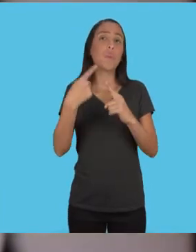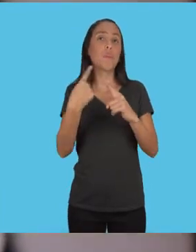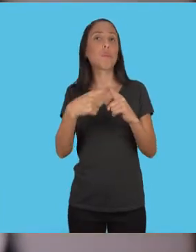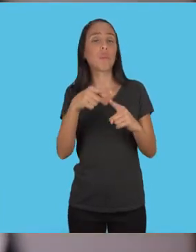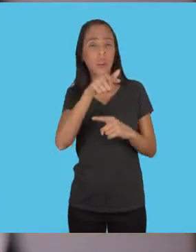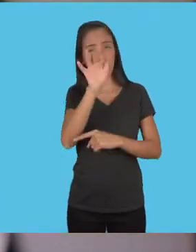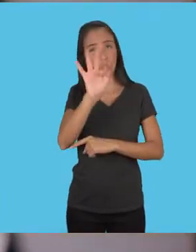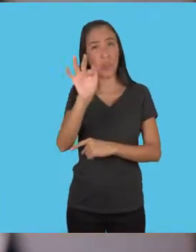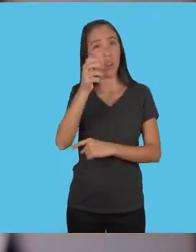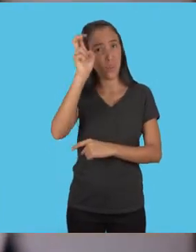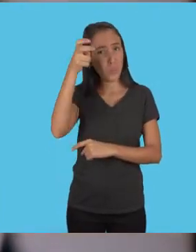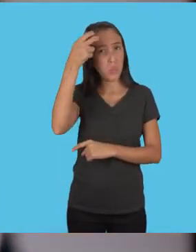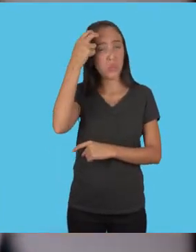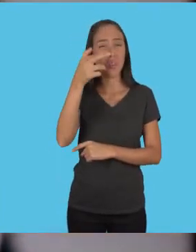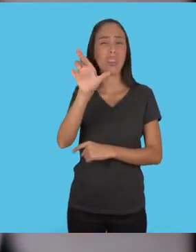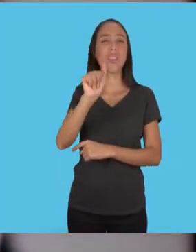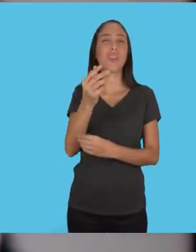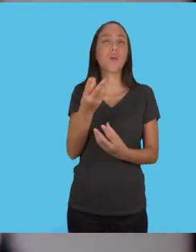muito